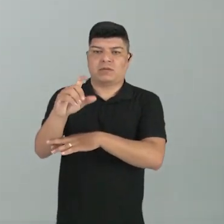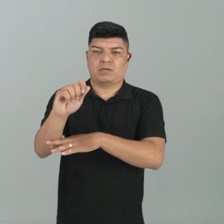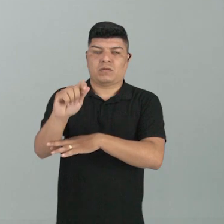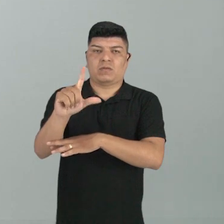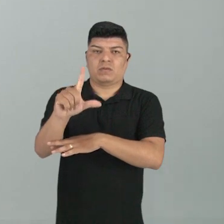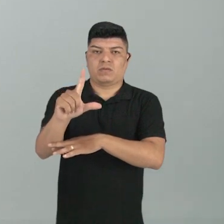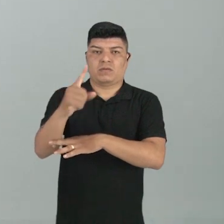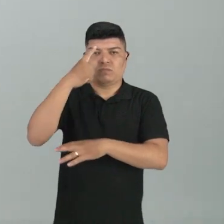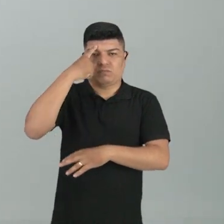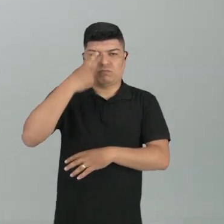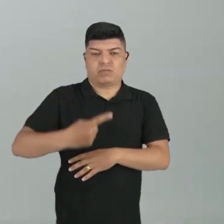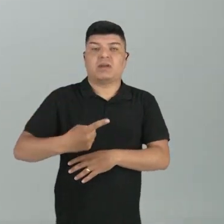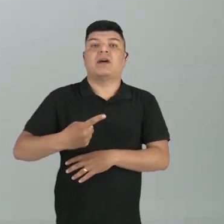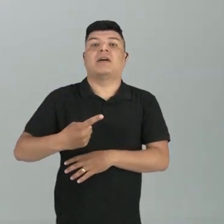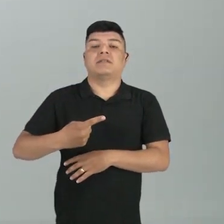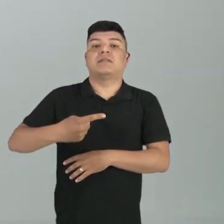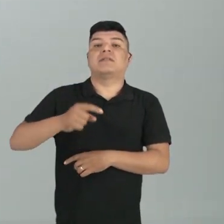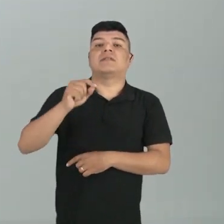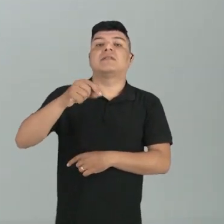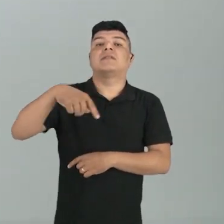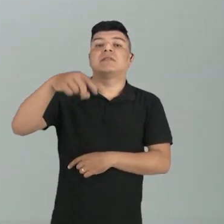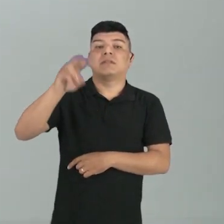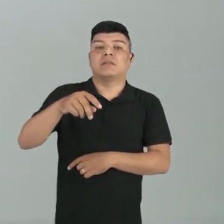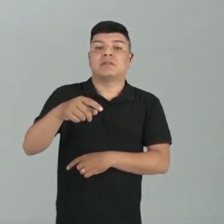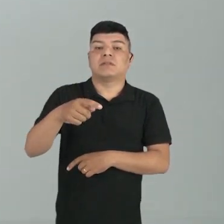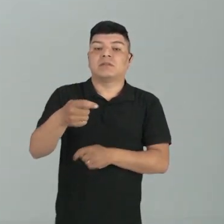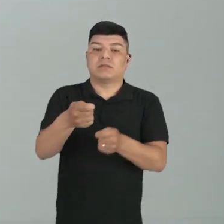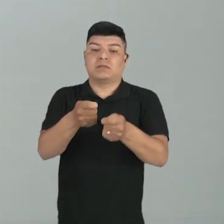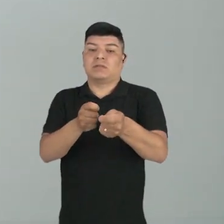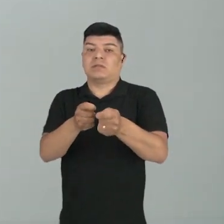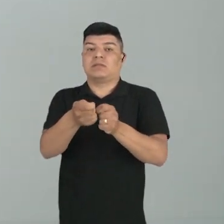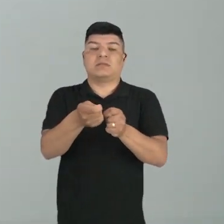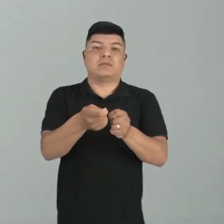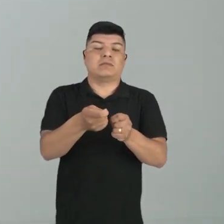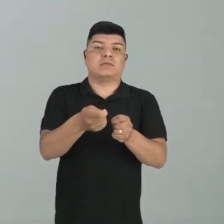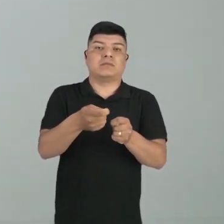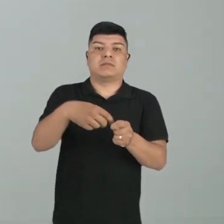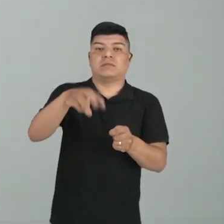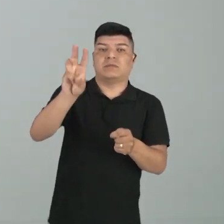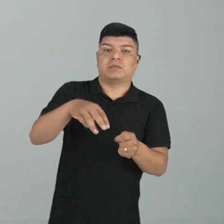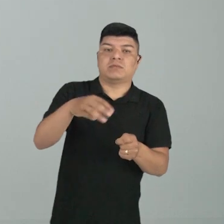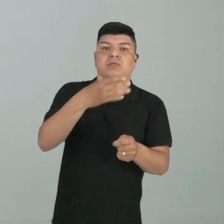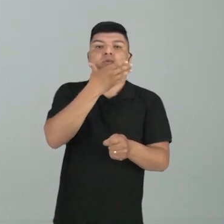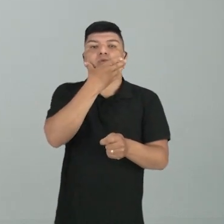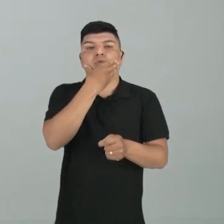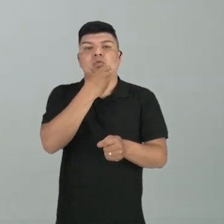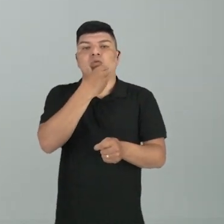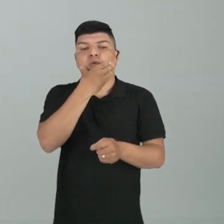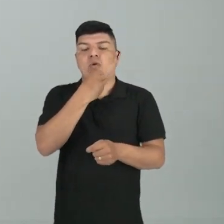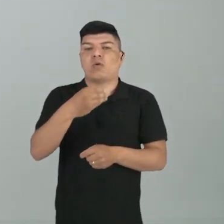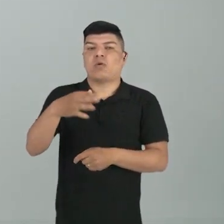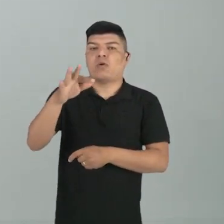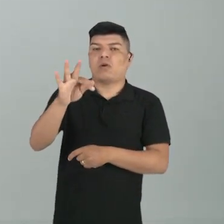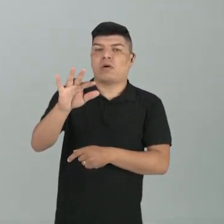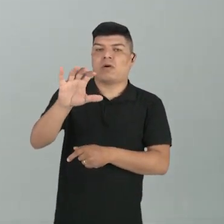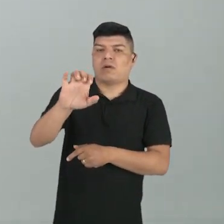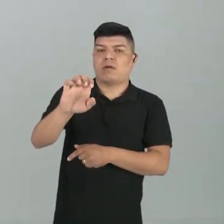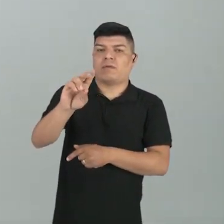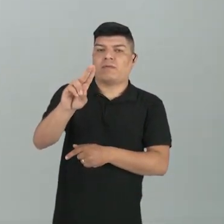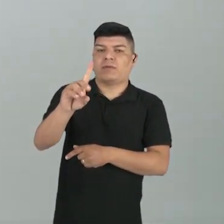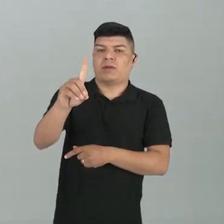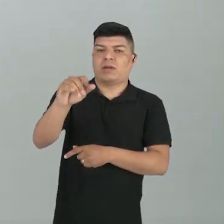a autoridade era conduzida justamente pelos senhores feudais. Não existia